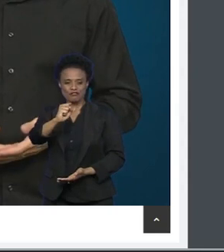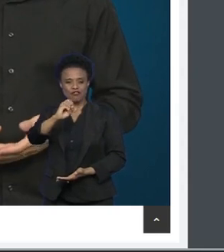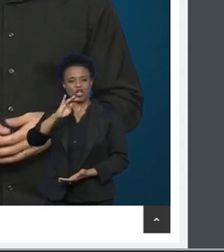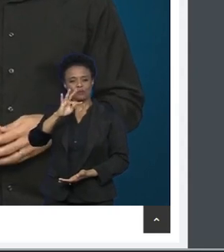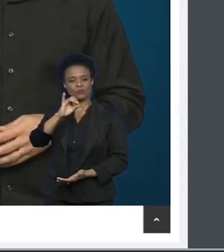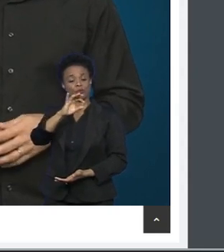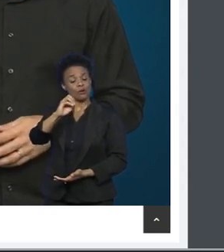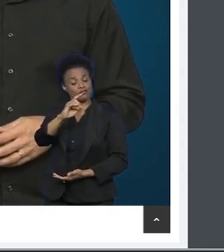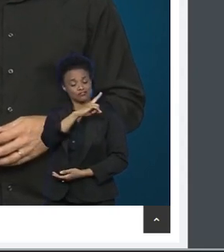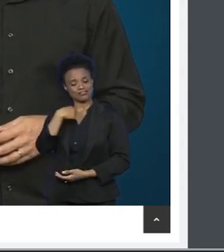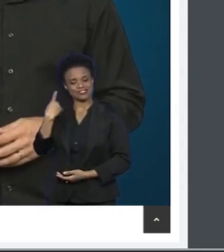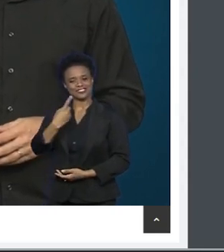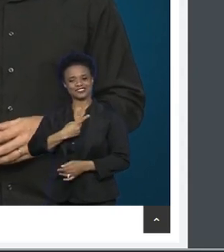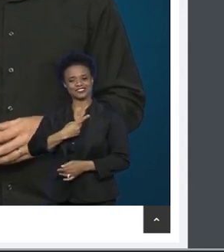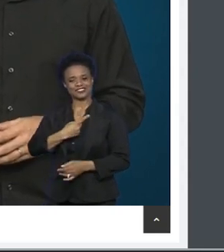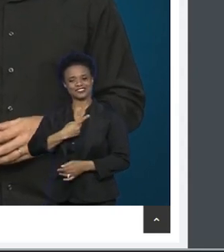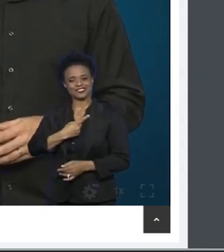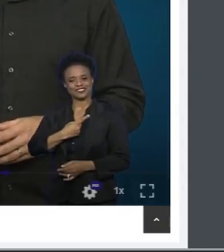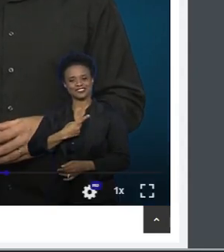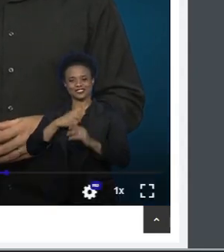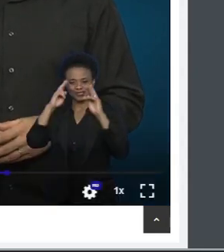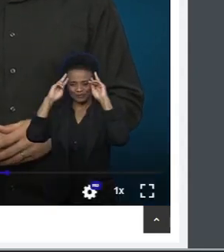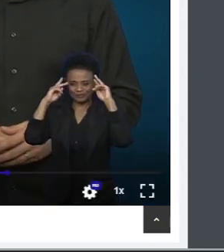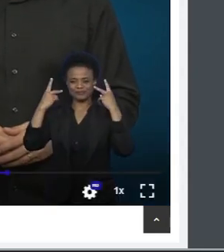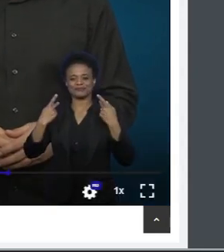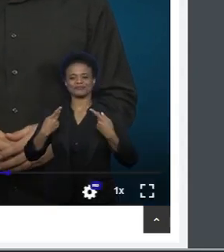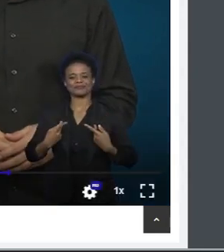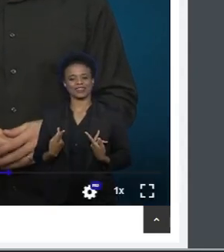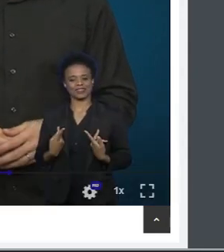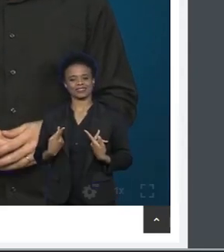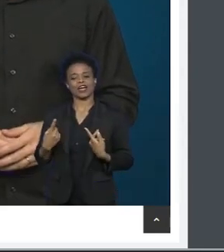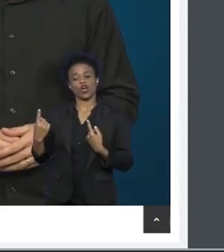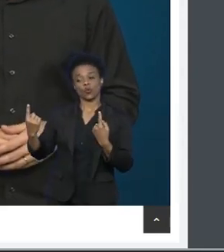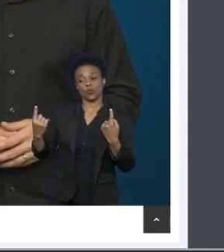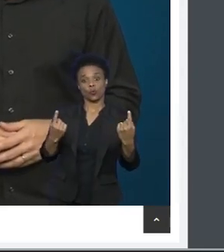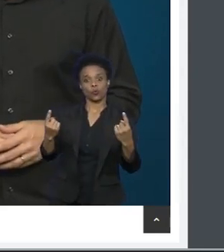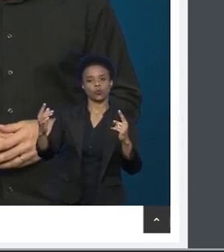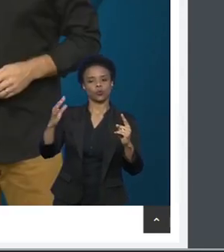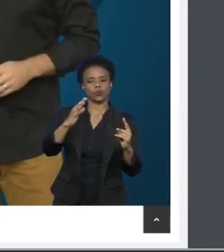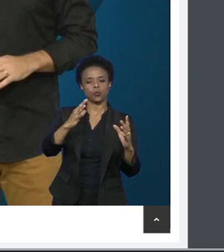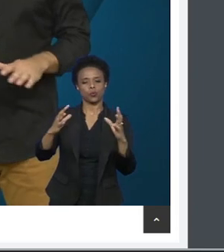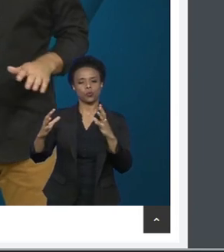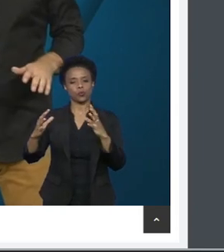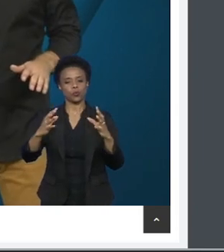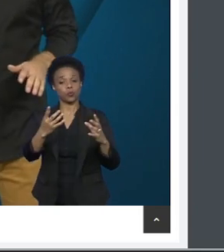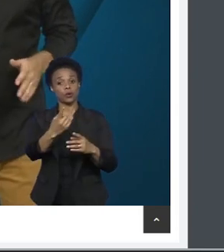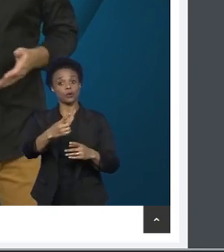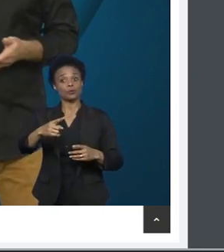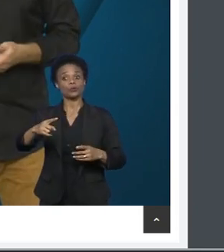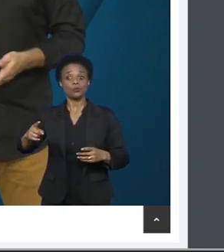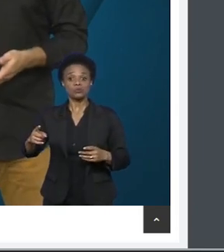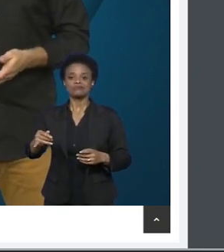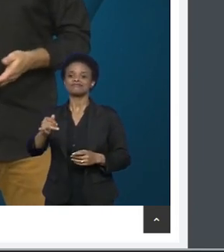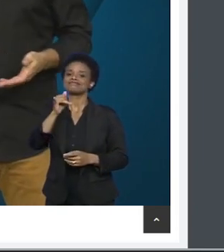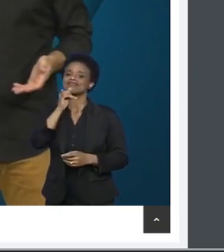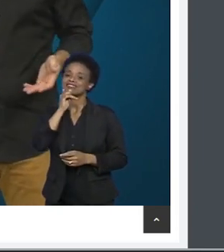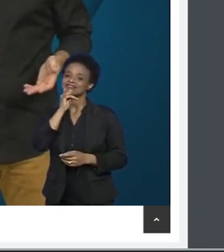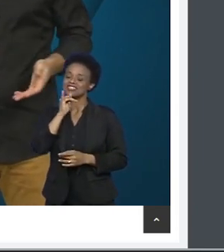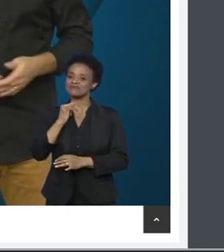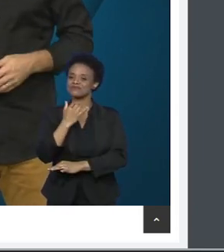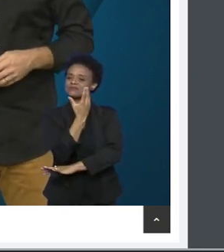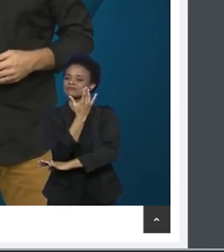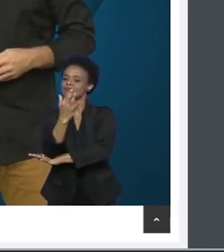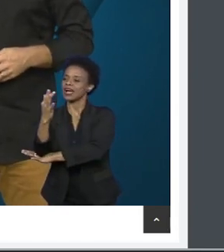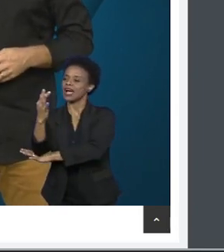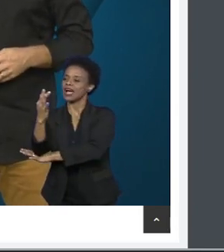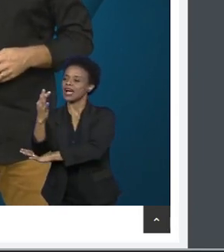e nós, os humanos. Um influencia diretamente o outro. Por exemplo, paisagens, rochas